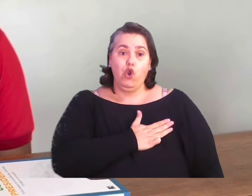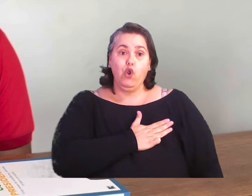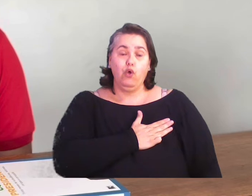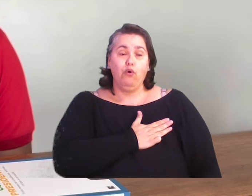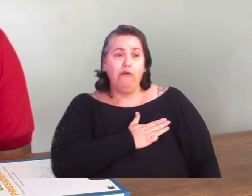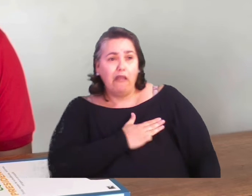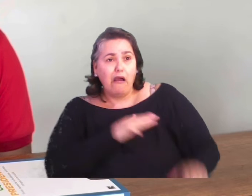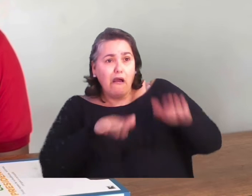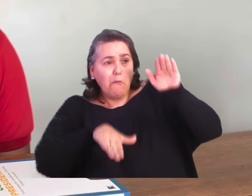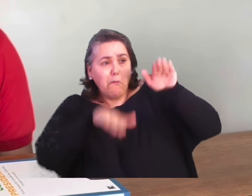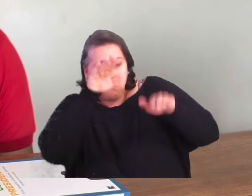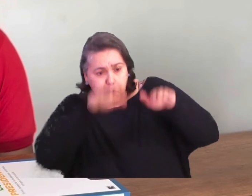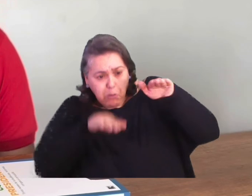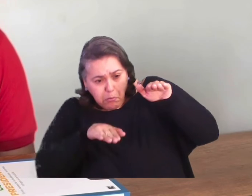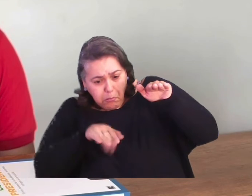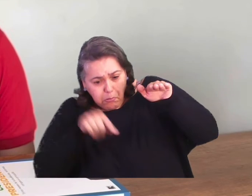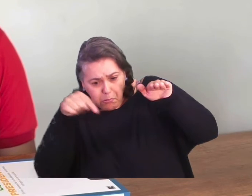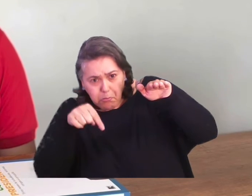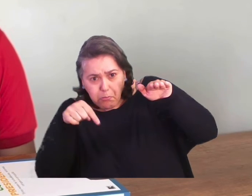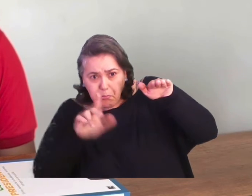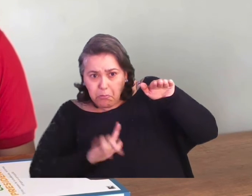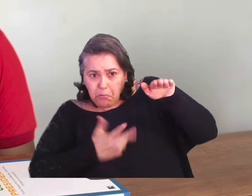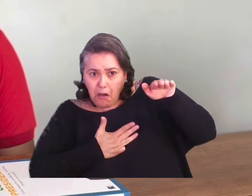relativamente desestabilizado